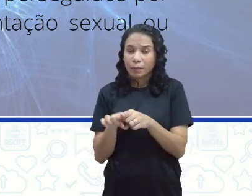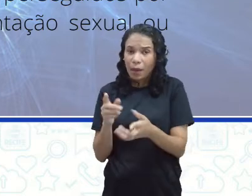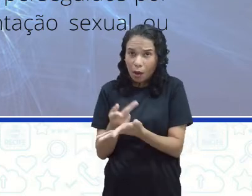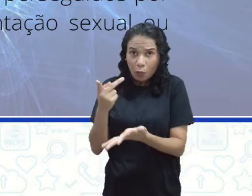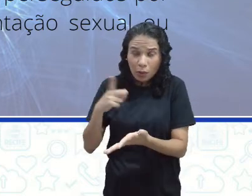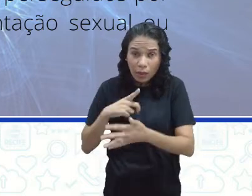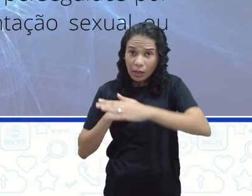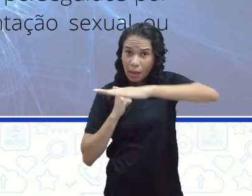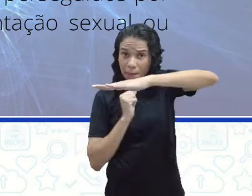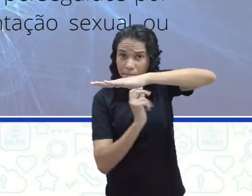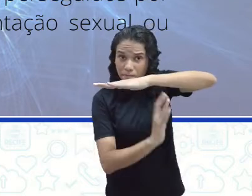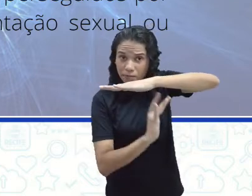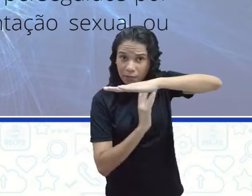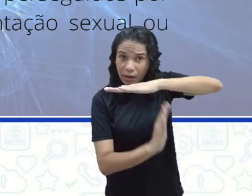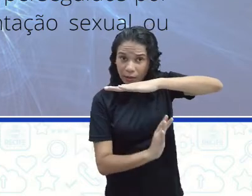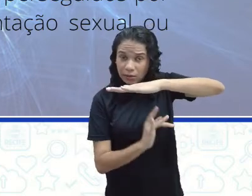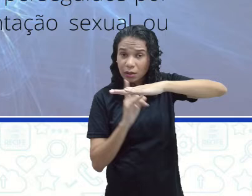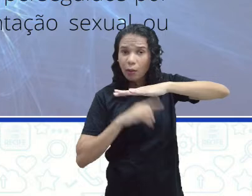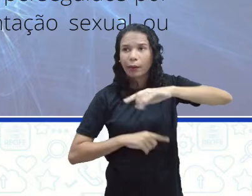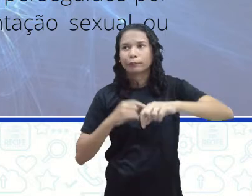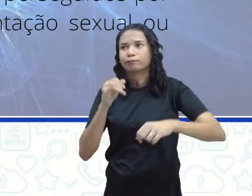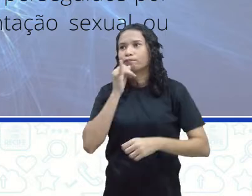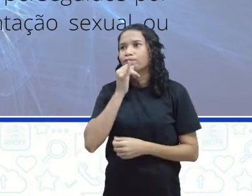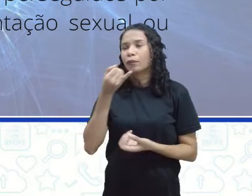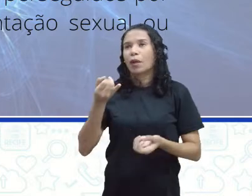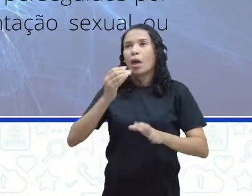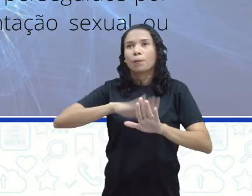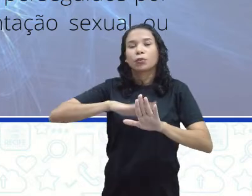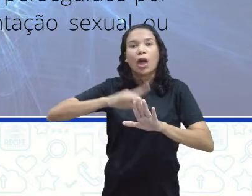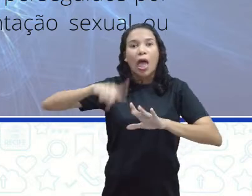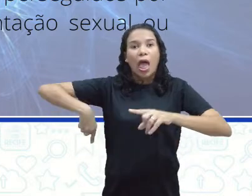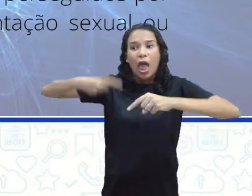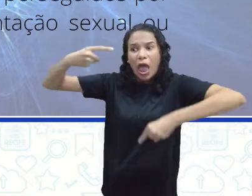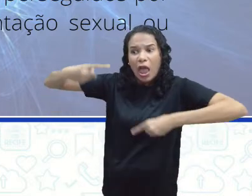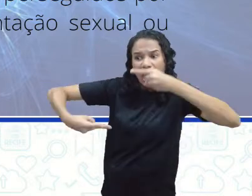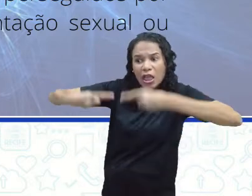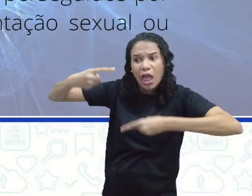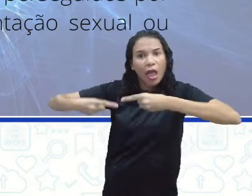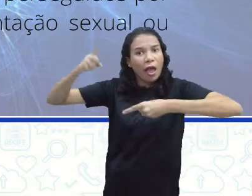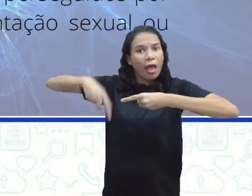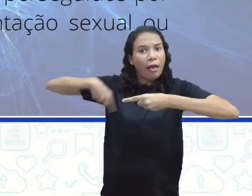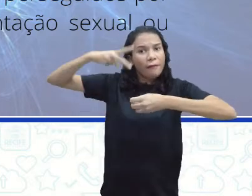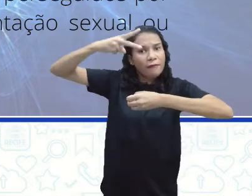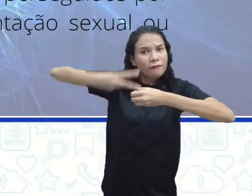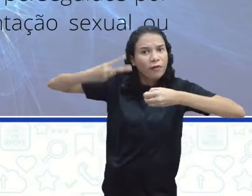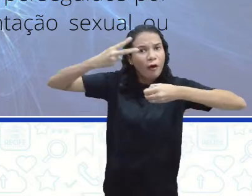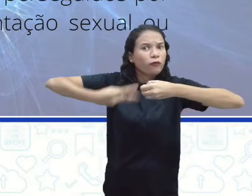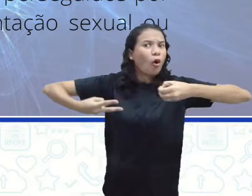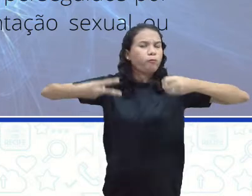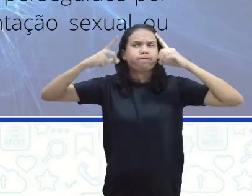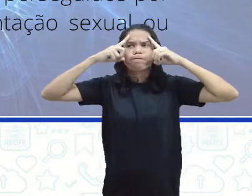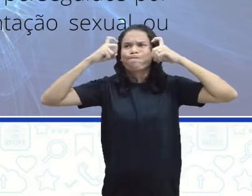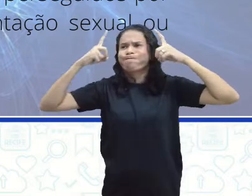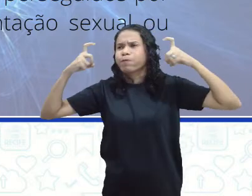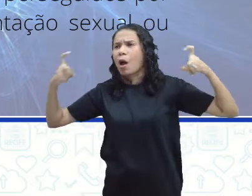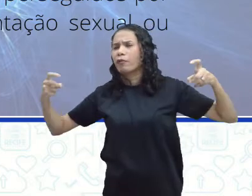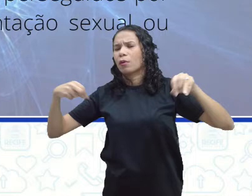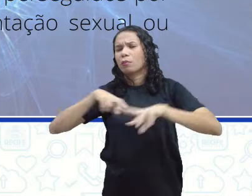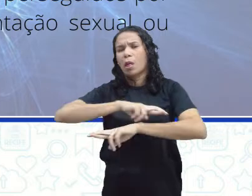dessa migração ser por guerra, por perseguição, por contexto de violência, que tem diversas origens no mundo, né? Se a